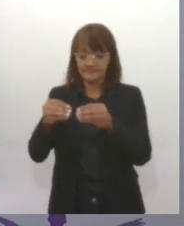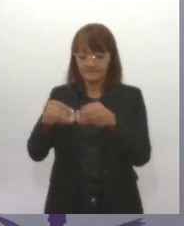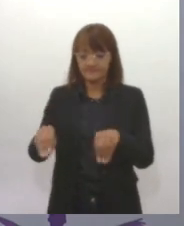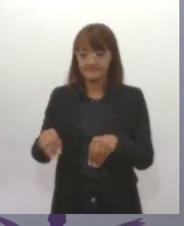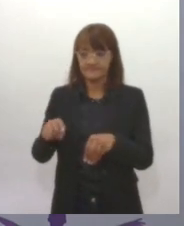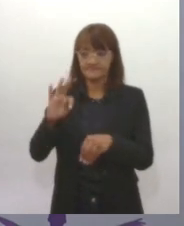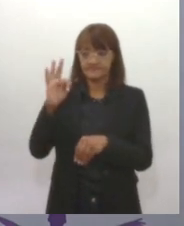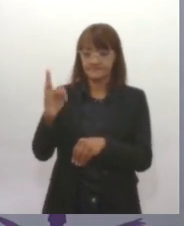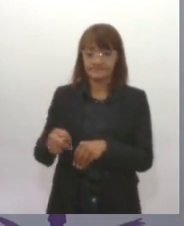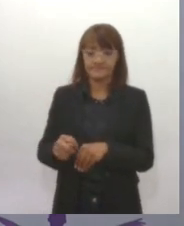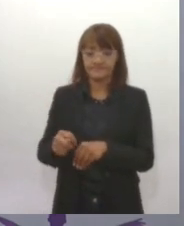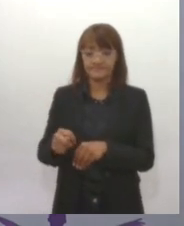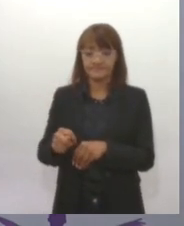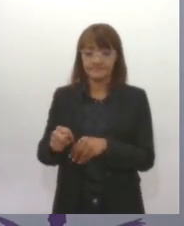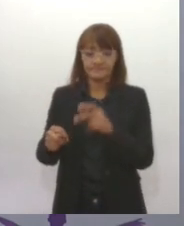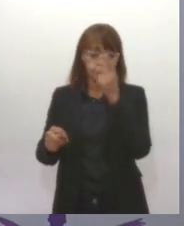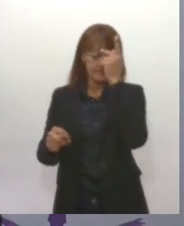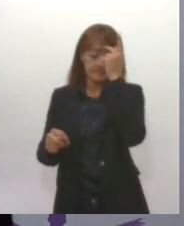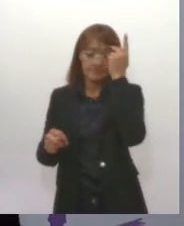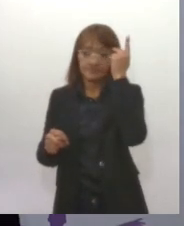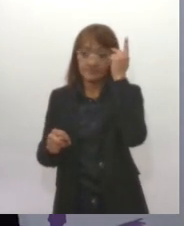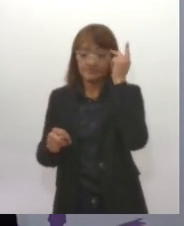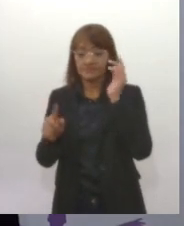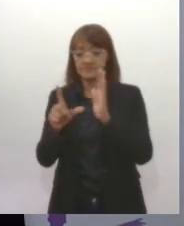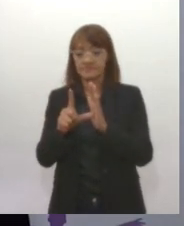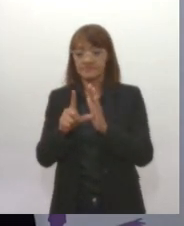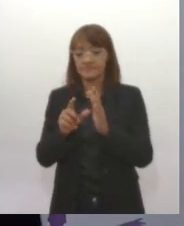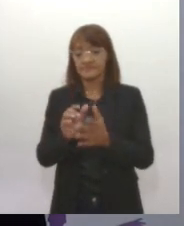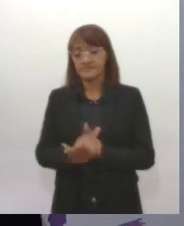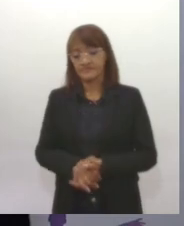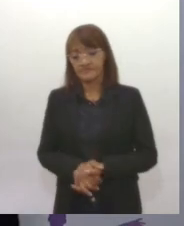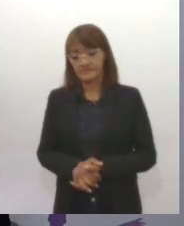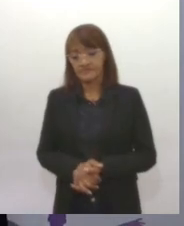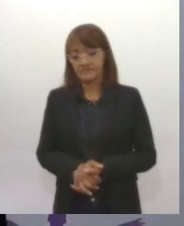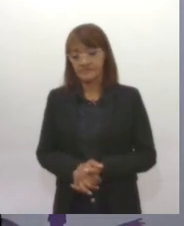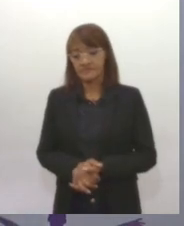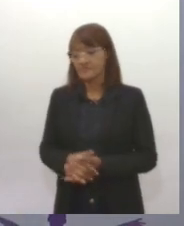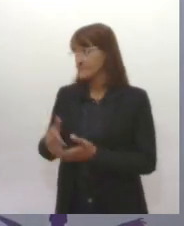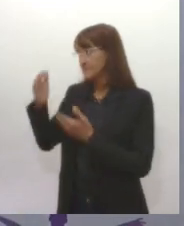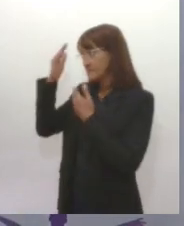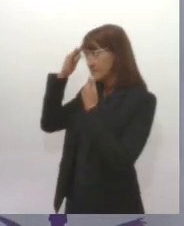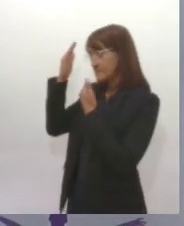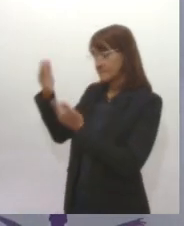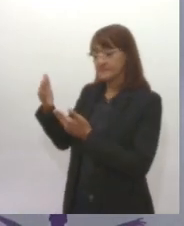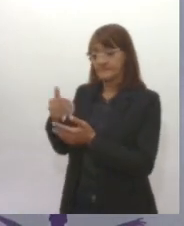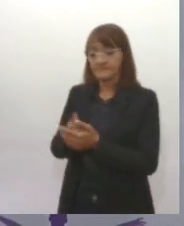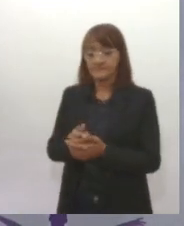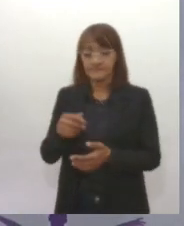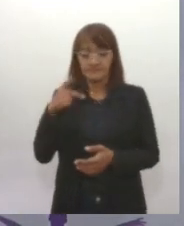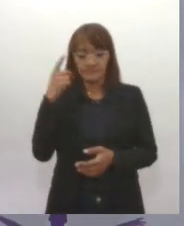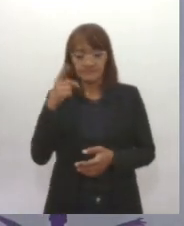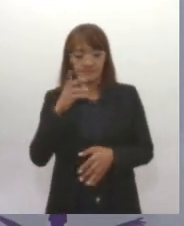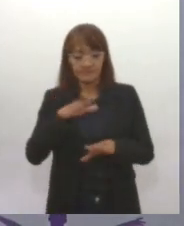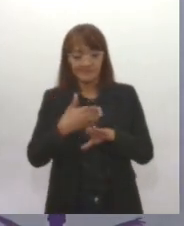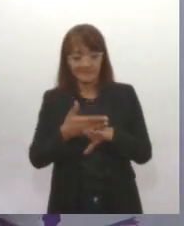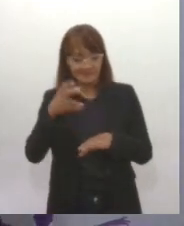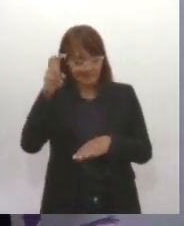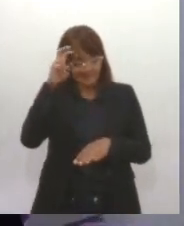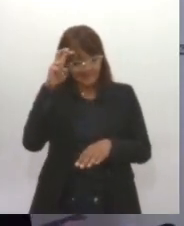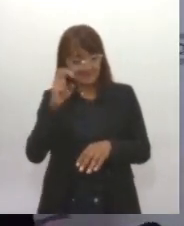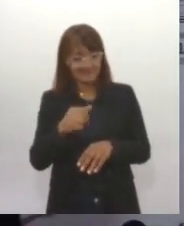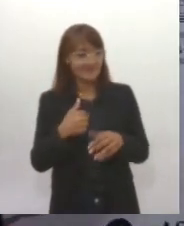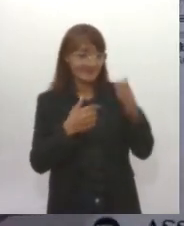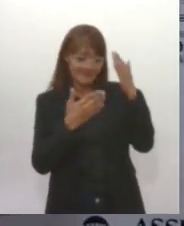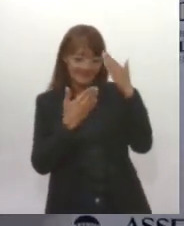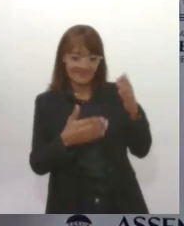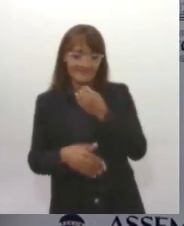ali têm seus comércios. Muito obrigado pelas informações, deputado. Até quinta-feira. Até, meu amigo. Eu que agradeço. Um bom dia. E